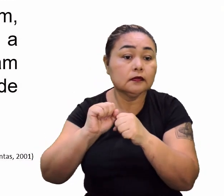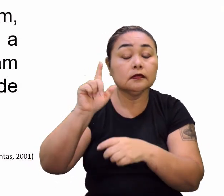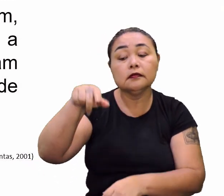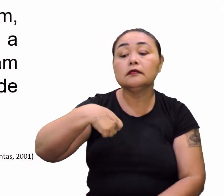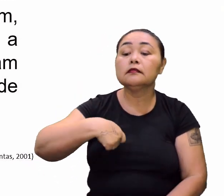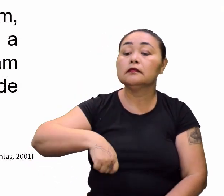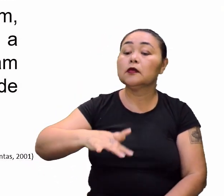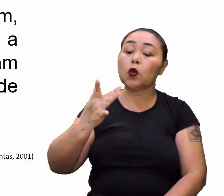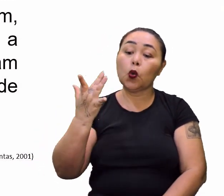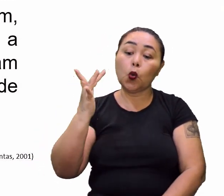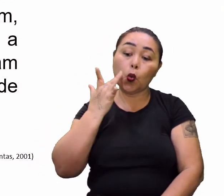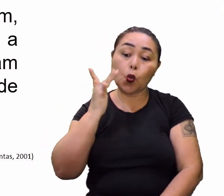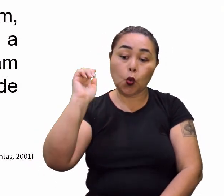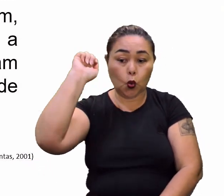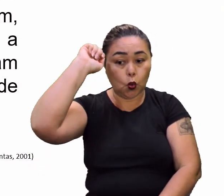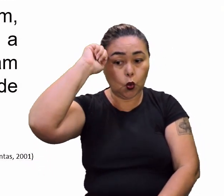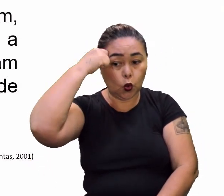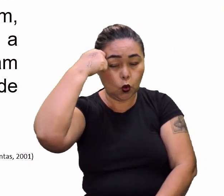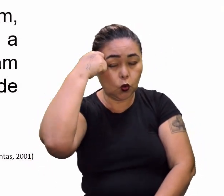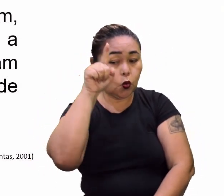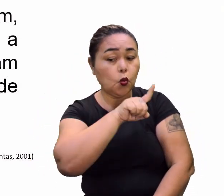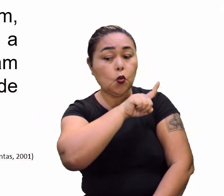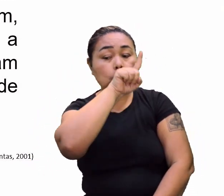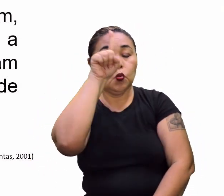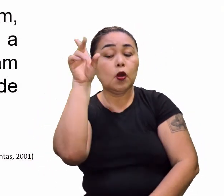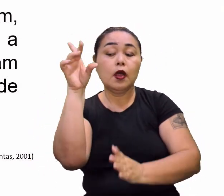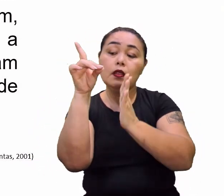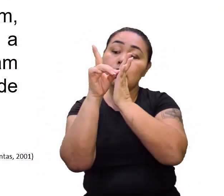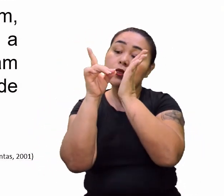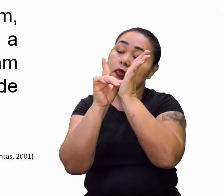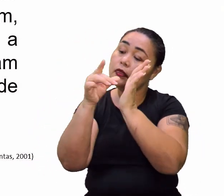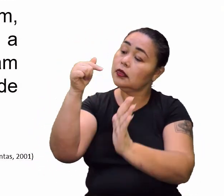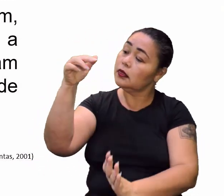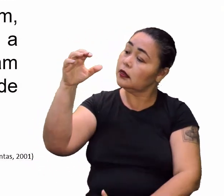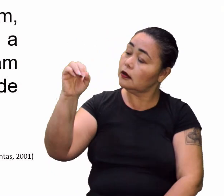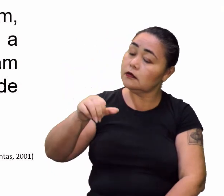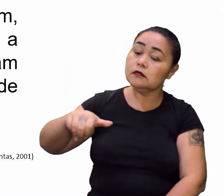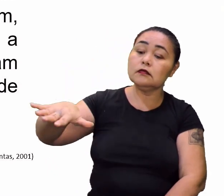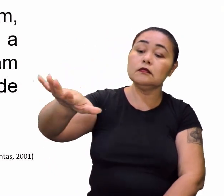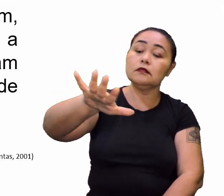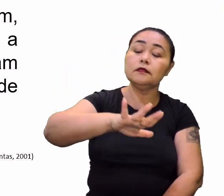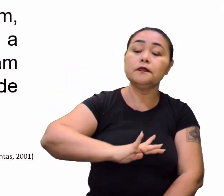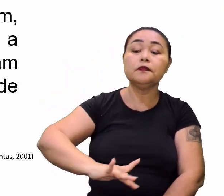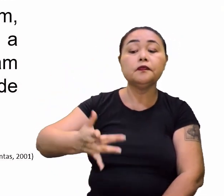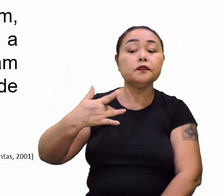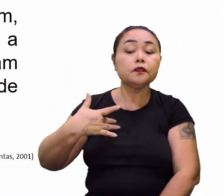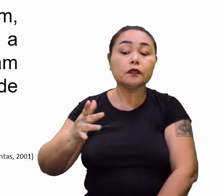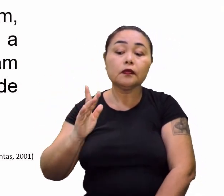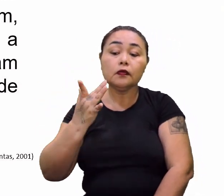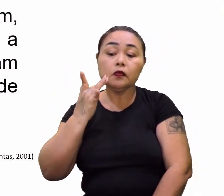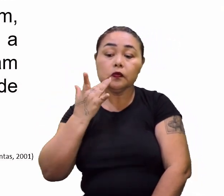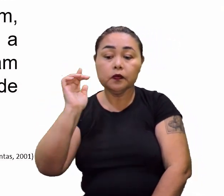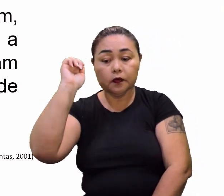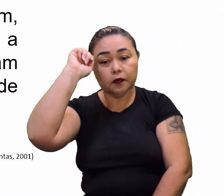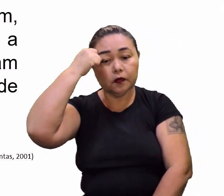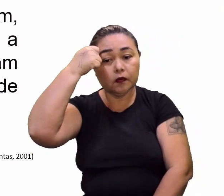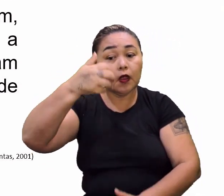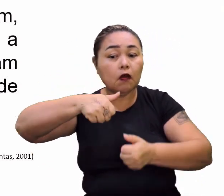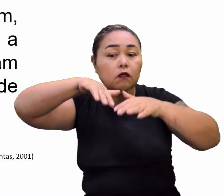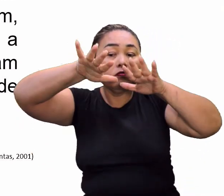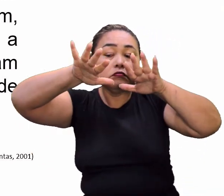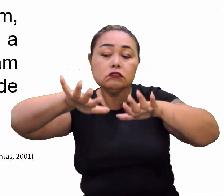Preto. Foi implantado lá na década de 70, na região de Ouro Preto do Oeste. Assentou